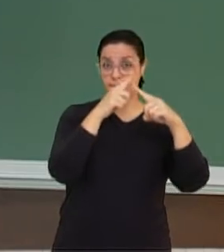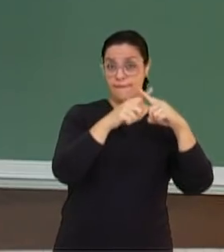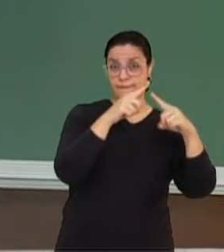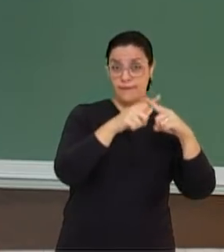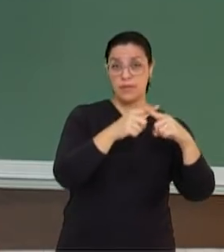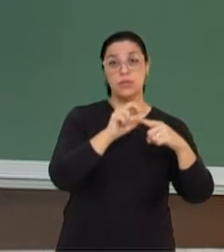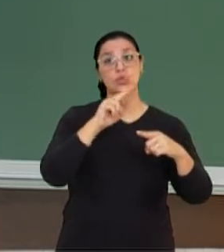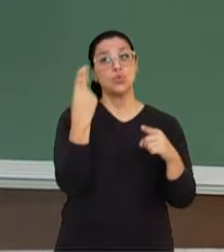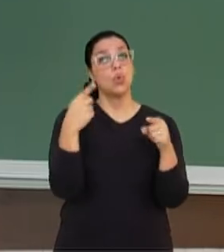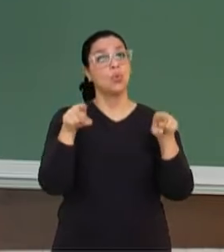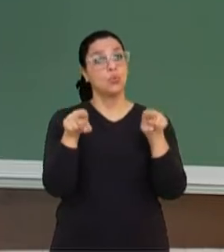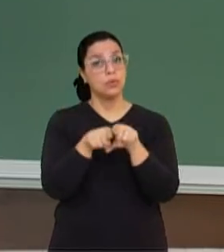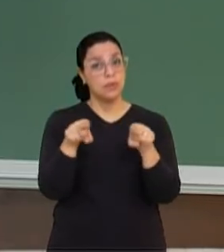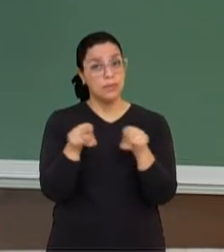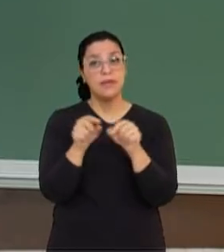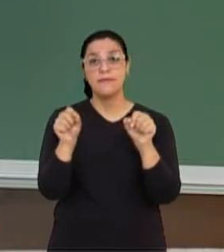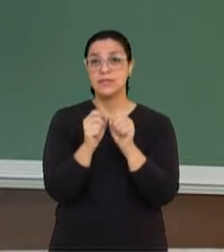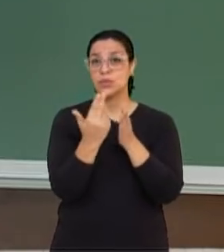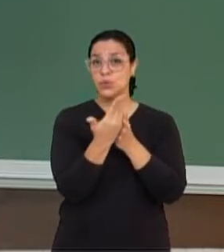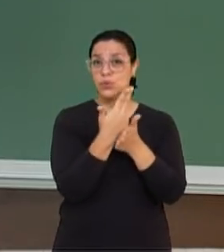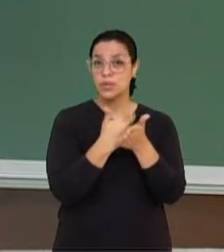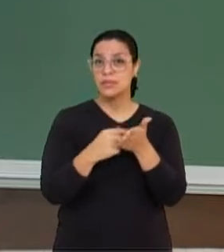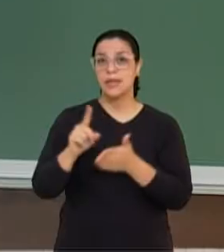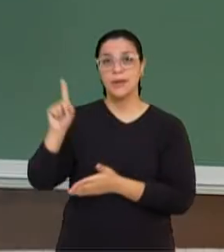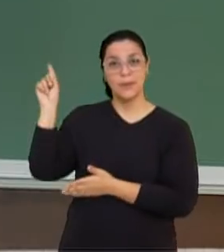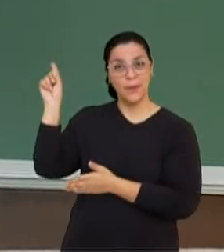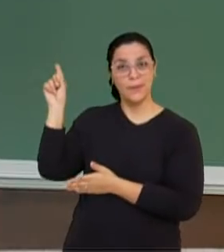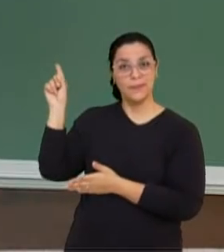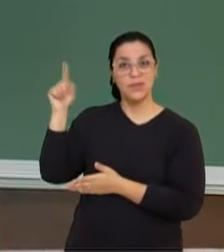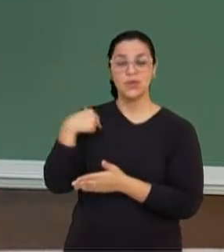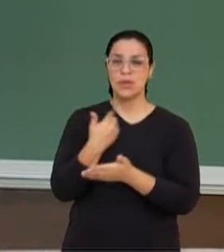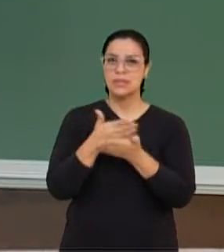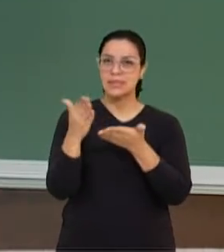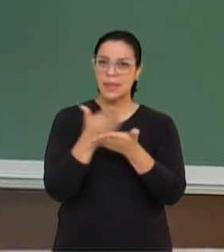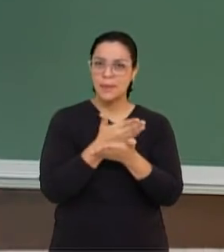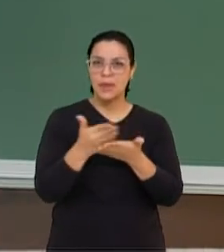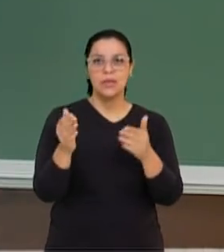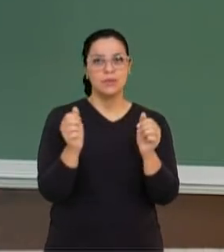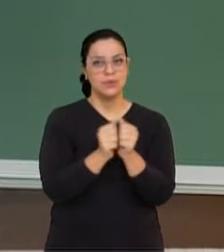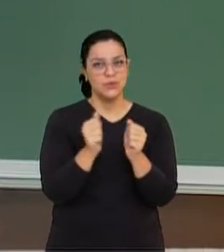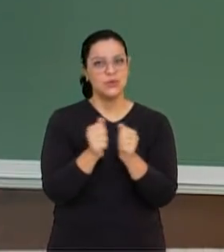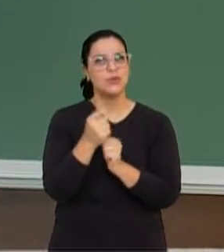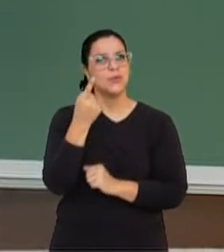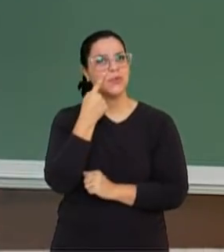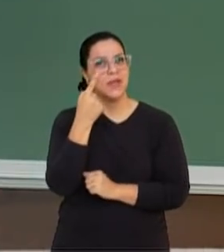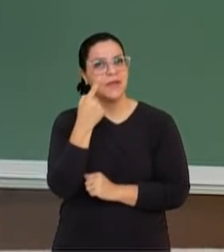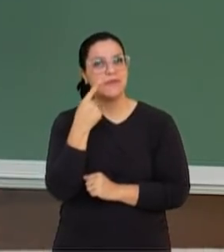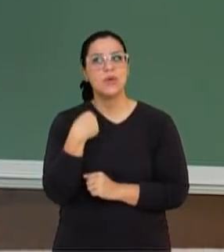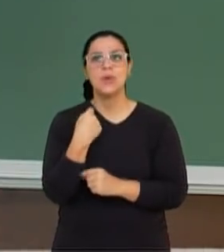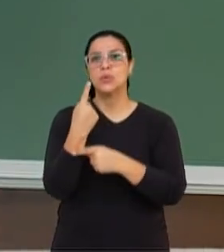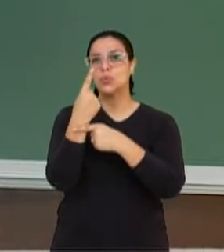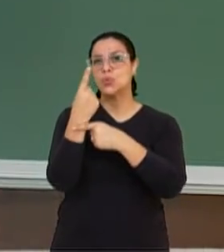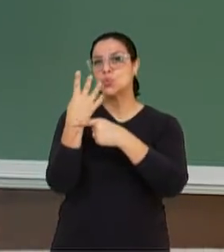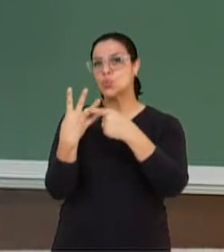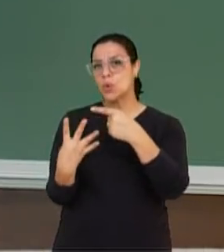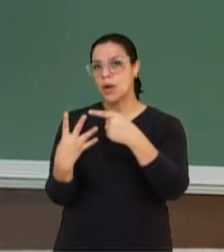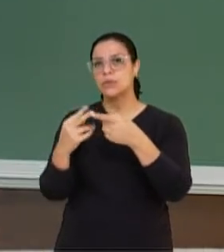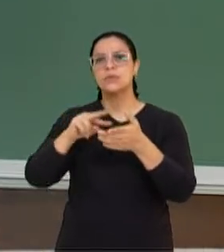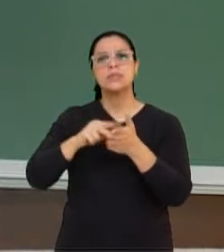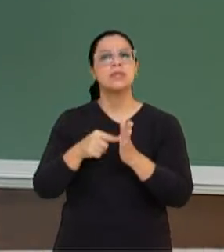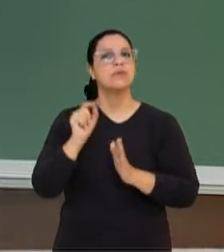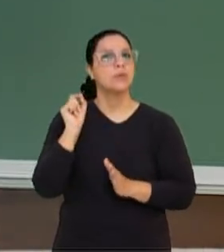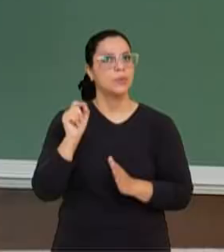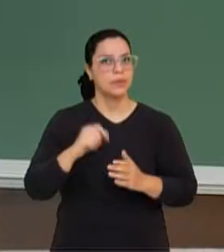ou também formando esse desenho aqui que a gente separa, né? E consegue visualizar quanto que representa